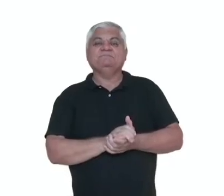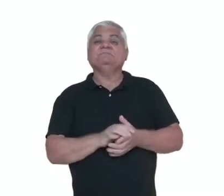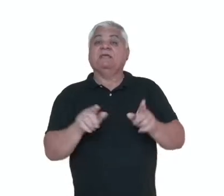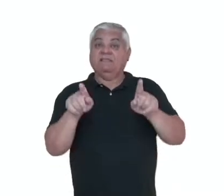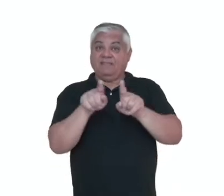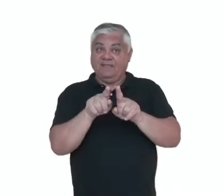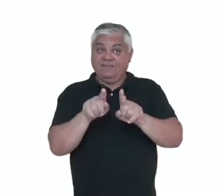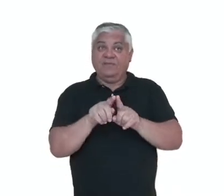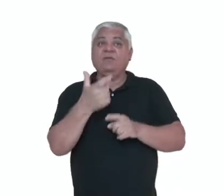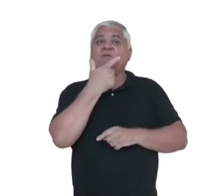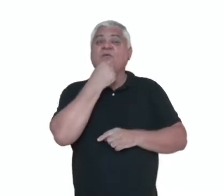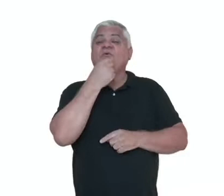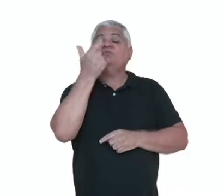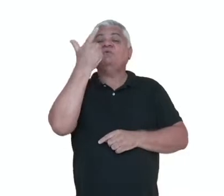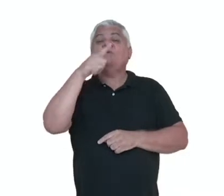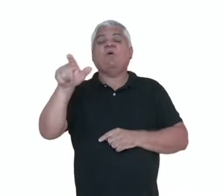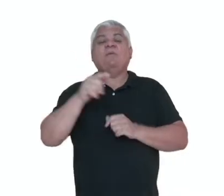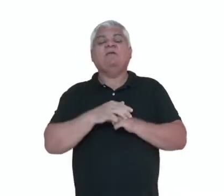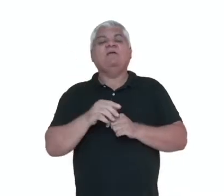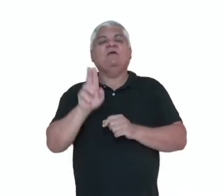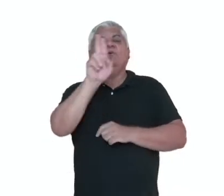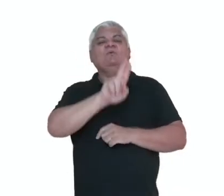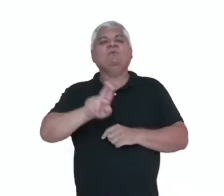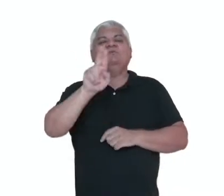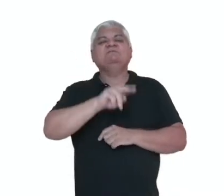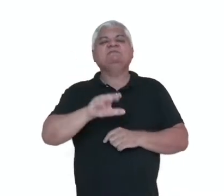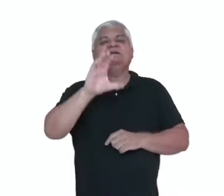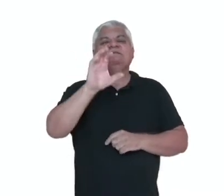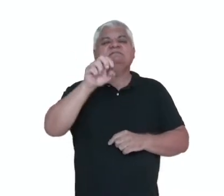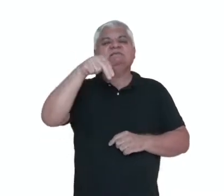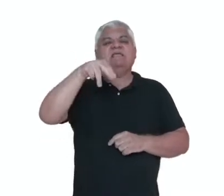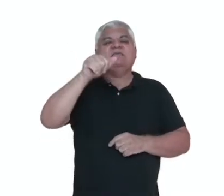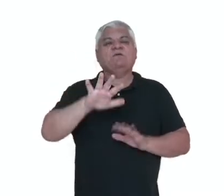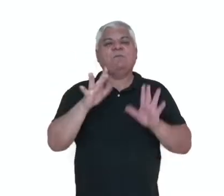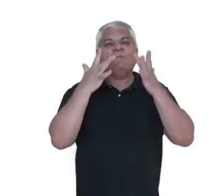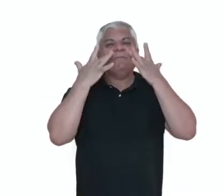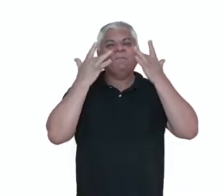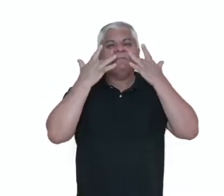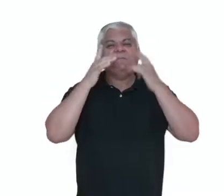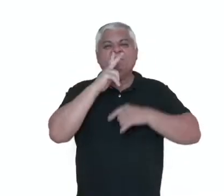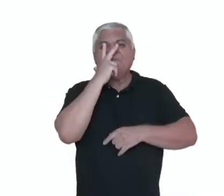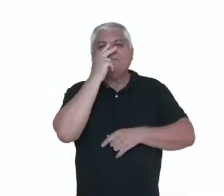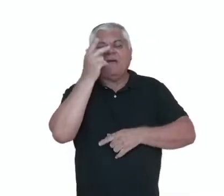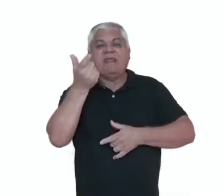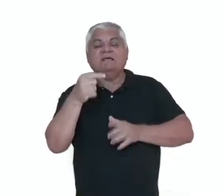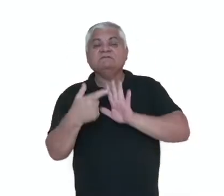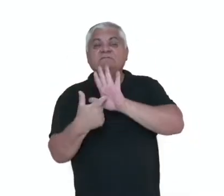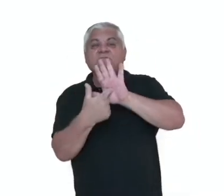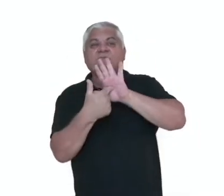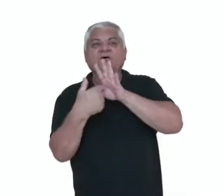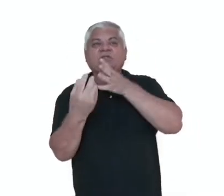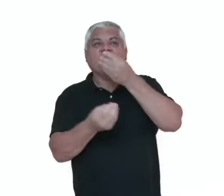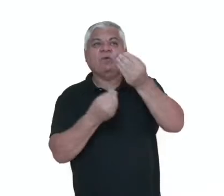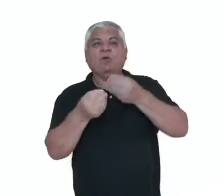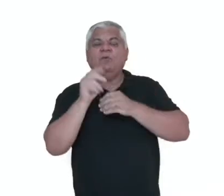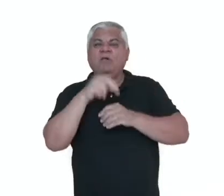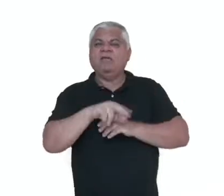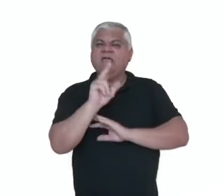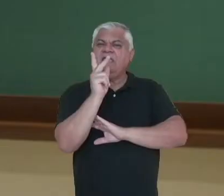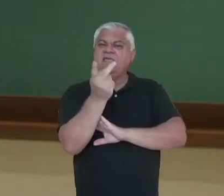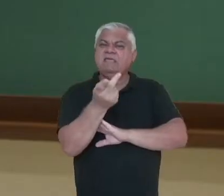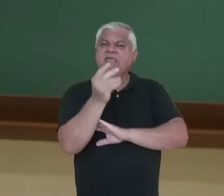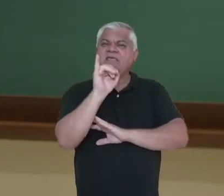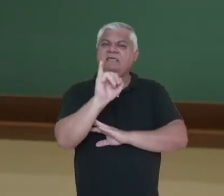performance. O artista utiliza seu próprio corpo como ferramenta, utilizando uma série de ações do caráter cênico. Ele muitas vezes é tido como uma manifestação de caráter